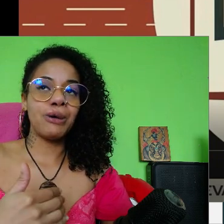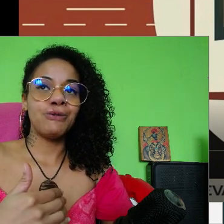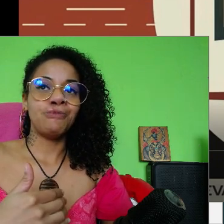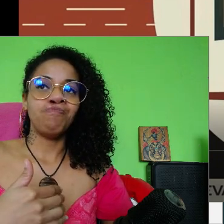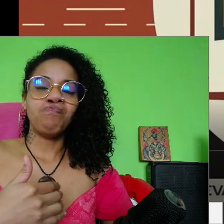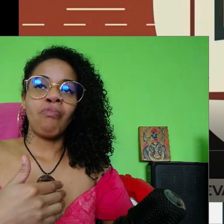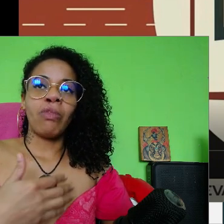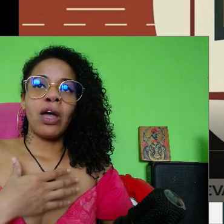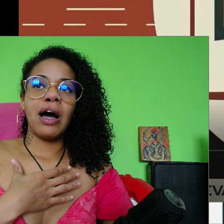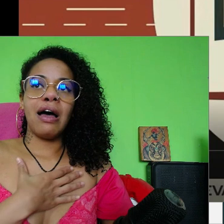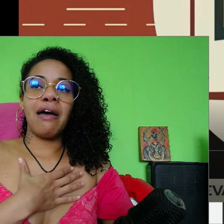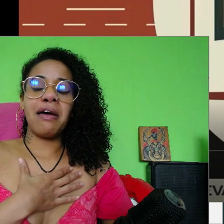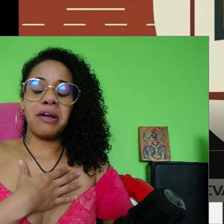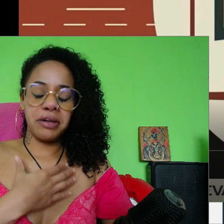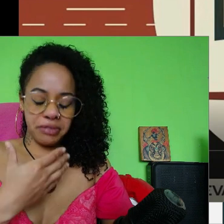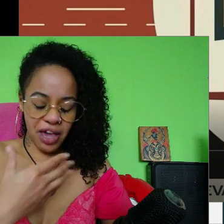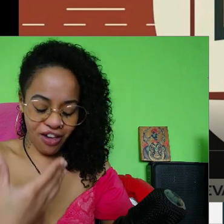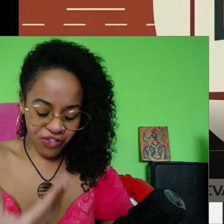é